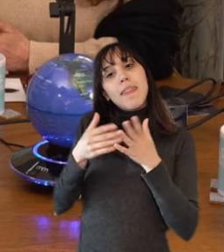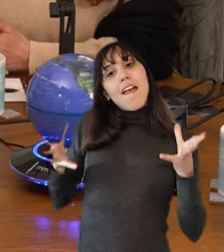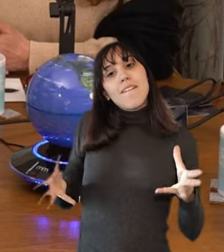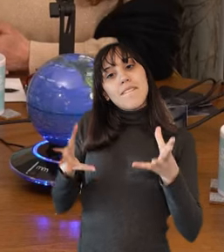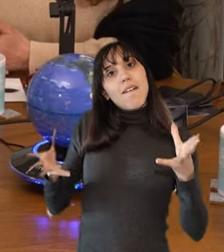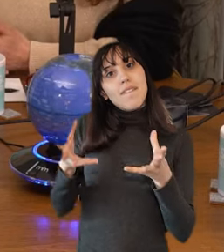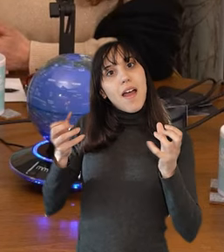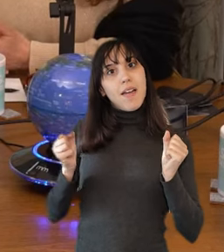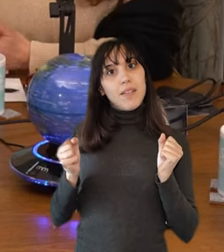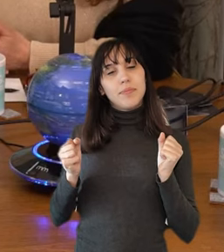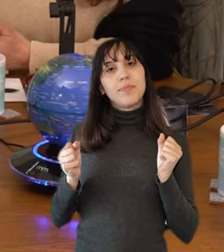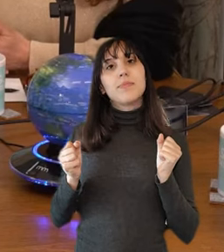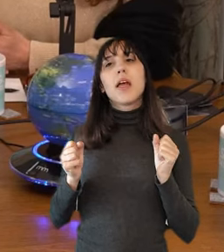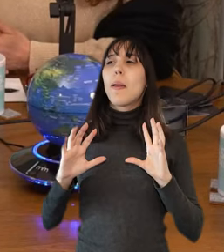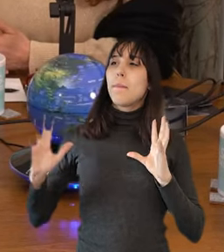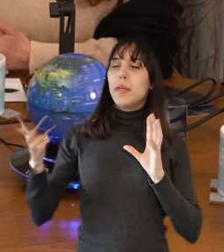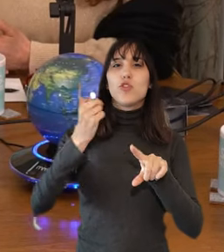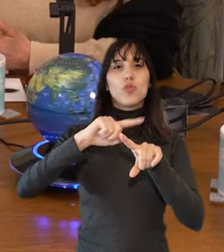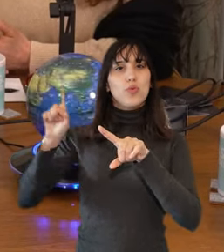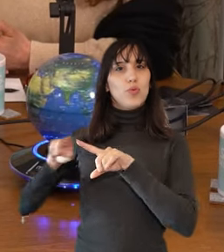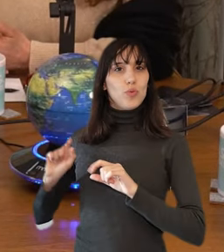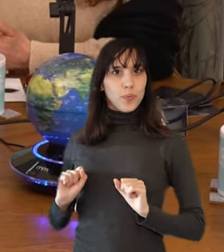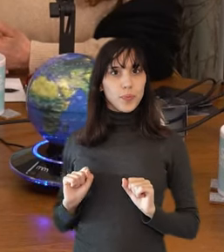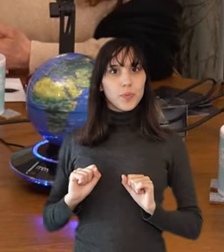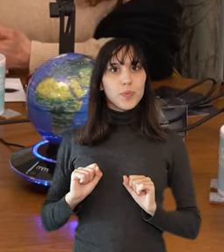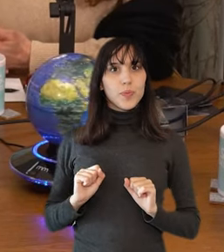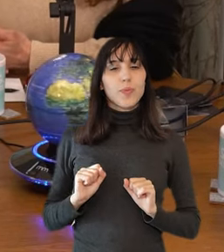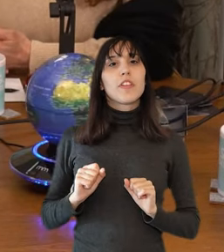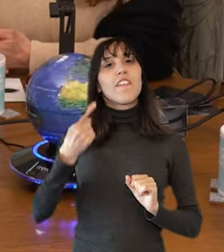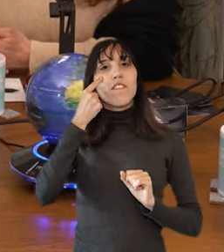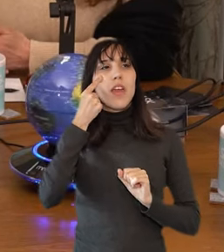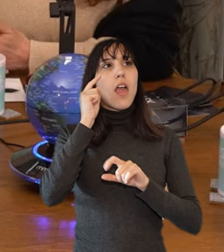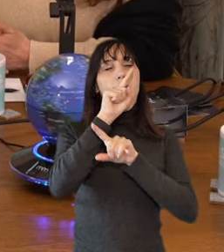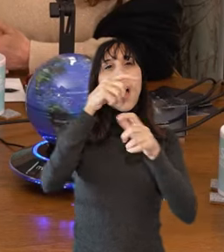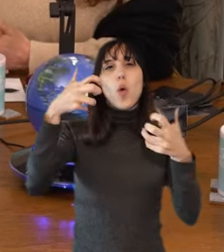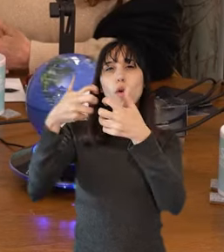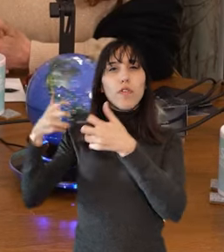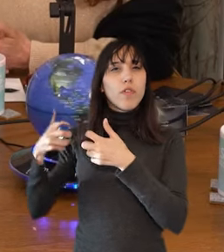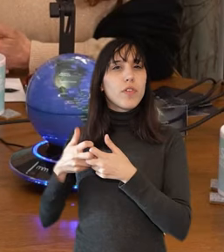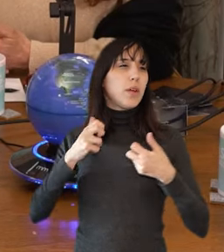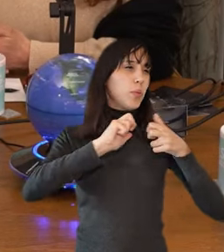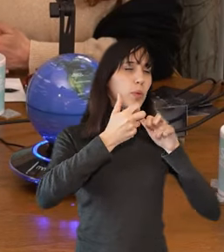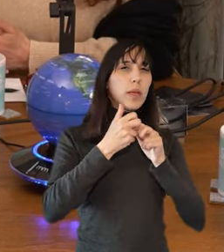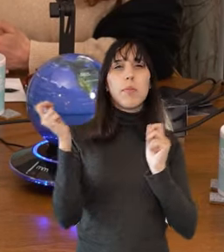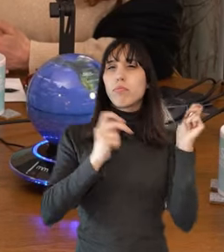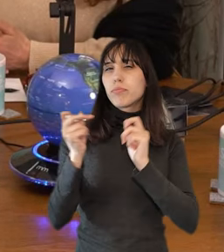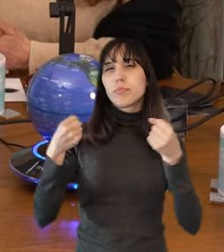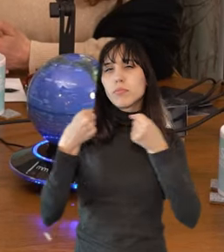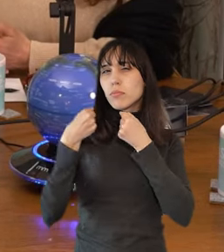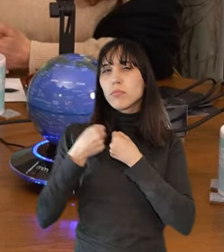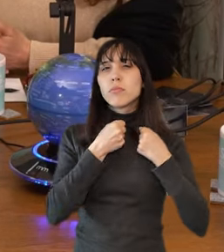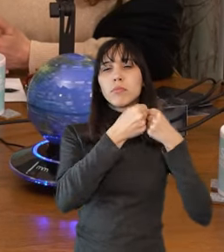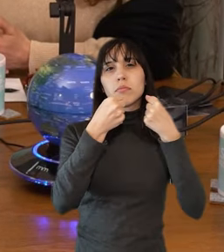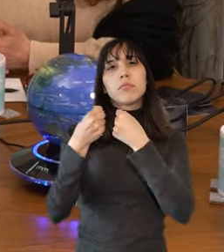para outras outros ambientes né sobretudo olhando para estes conflitos que nós temos sempre tivemos E sempre vamos ter não é a